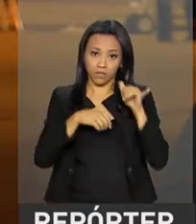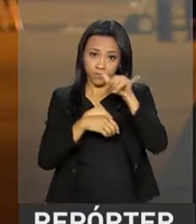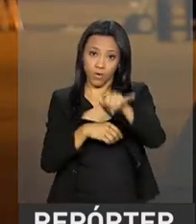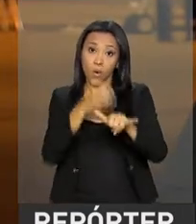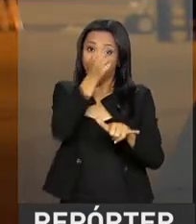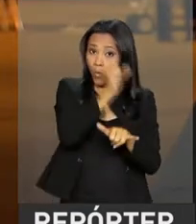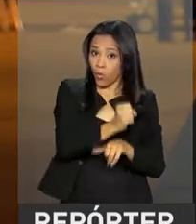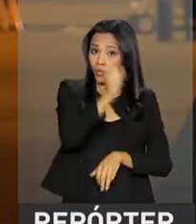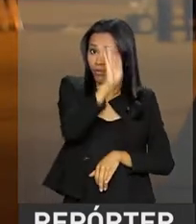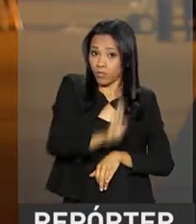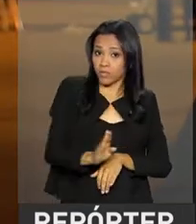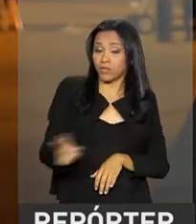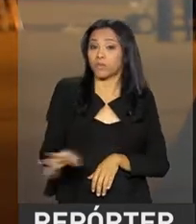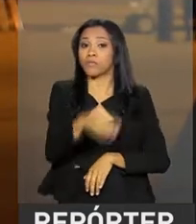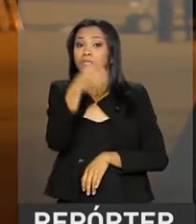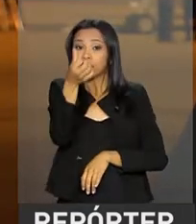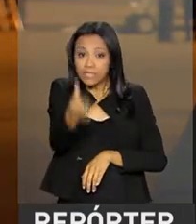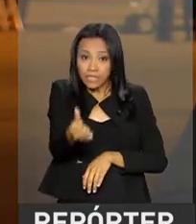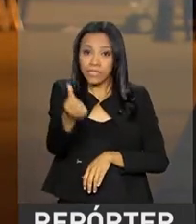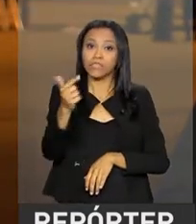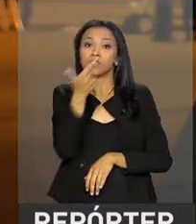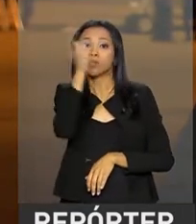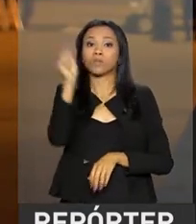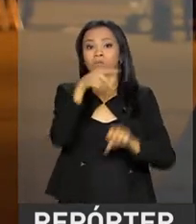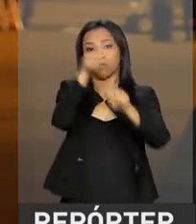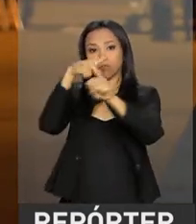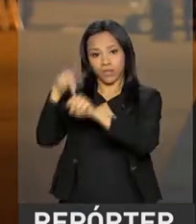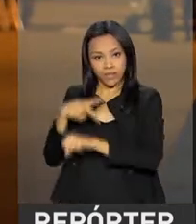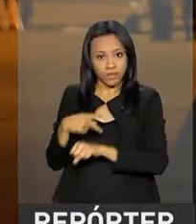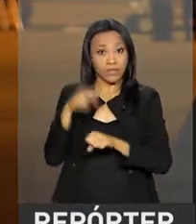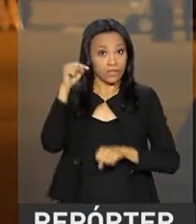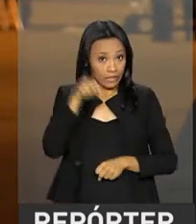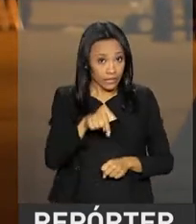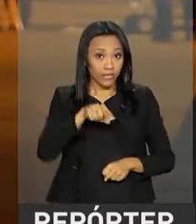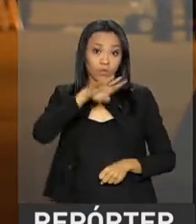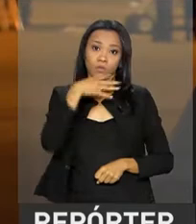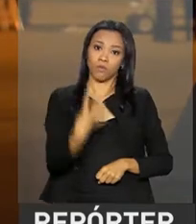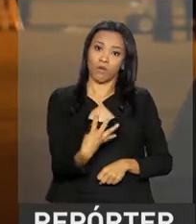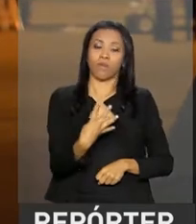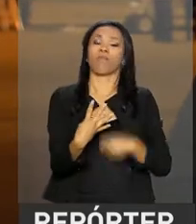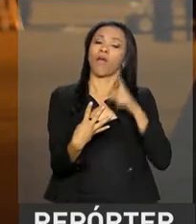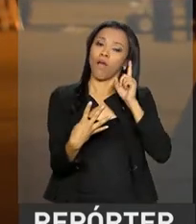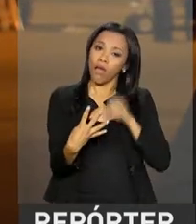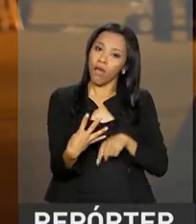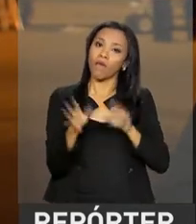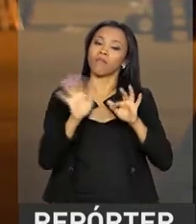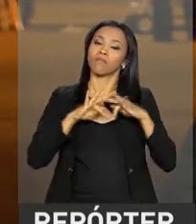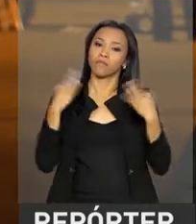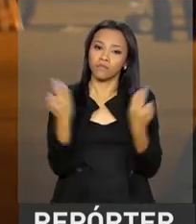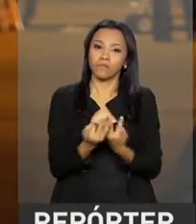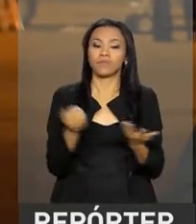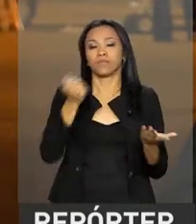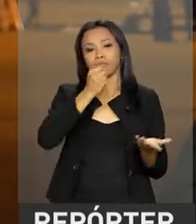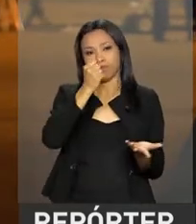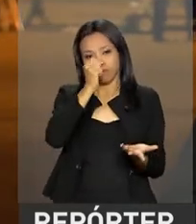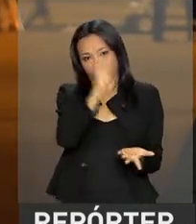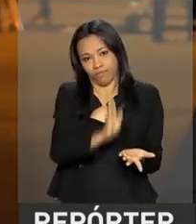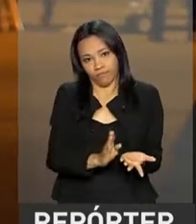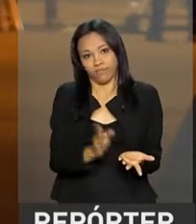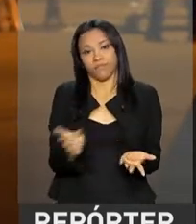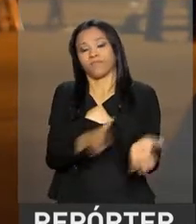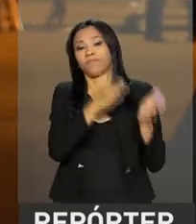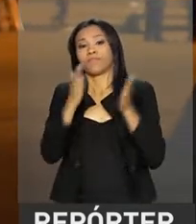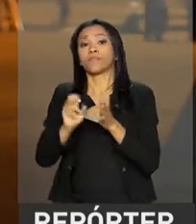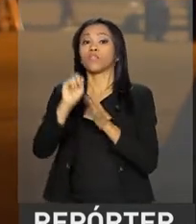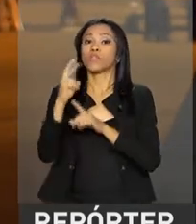oito brasileiros seis estrangeiros destes quatro são parentes de brasileiros e dois